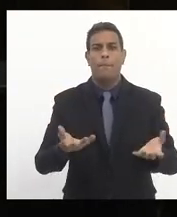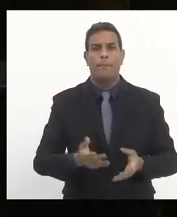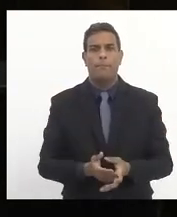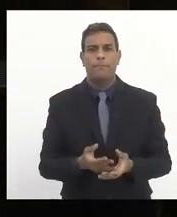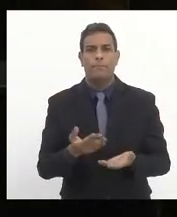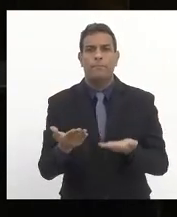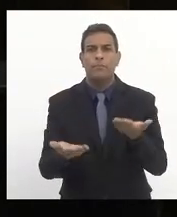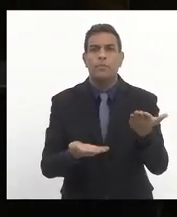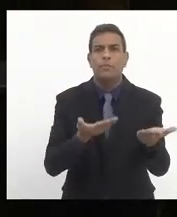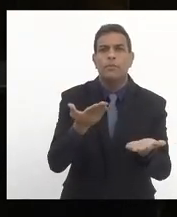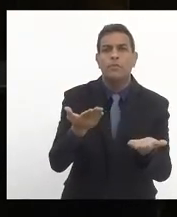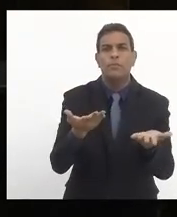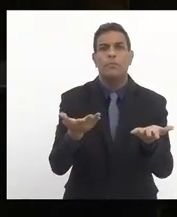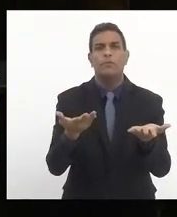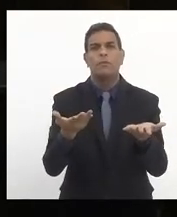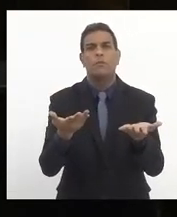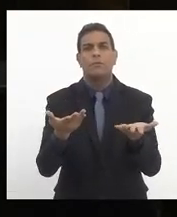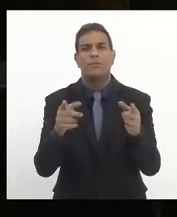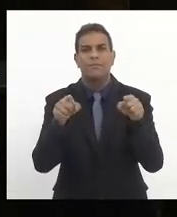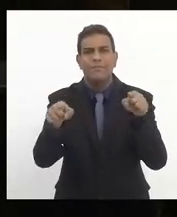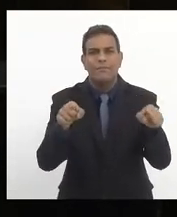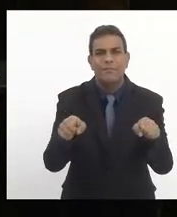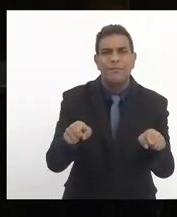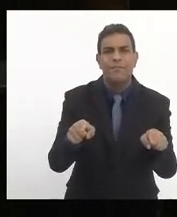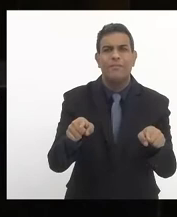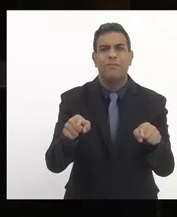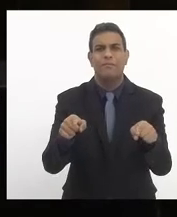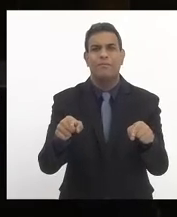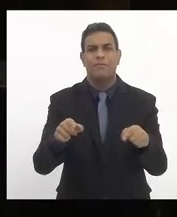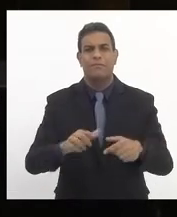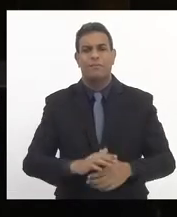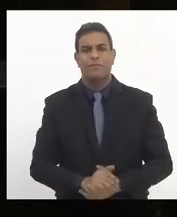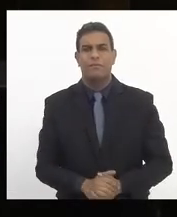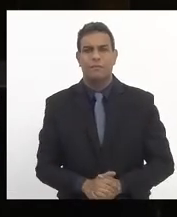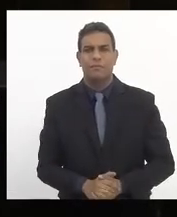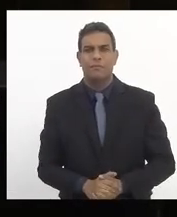Veja onde nós vamos chegar, deputada, com esse documento.